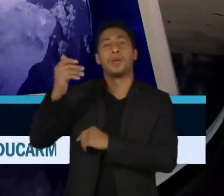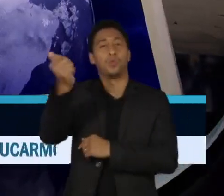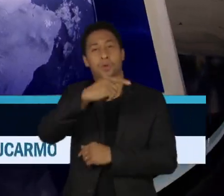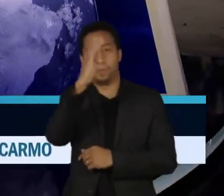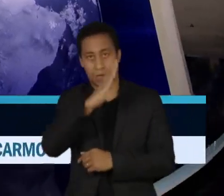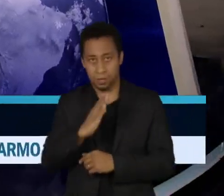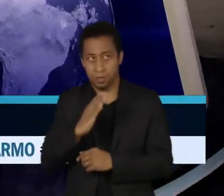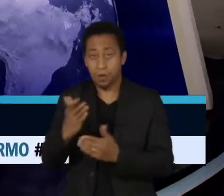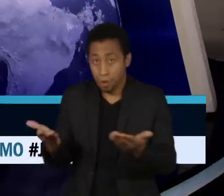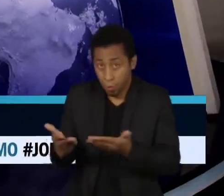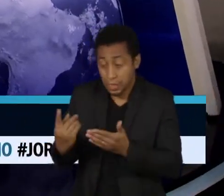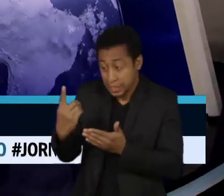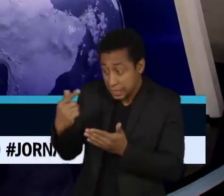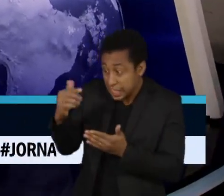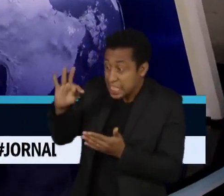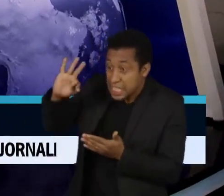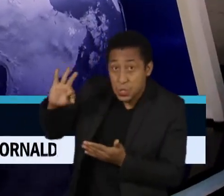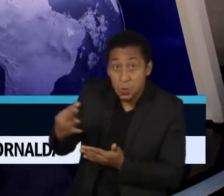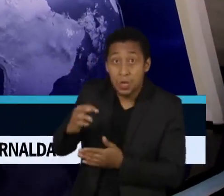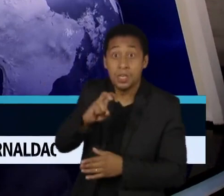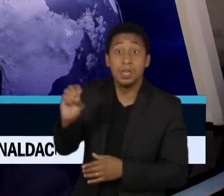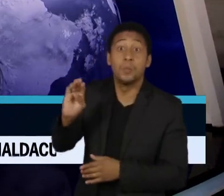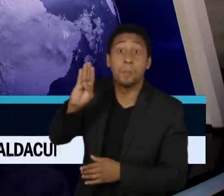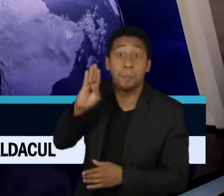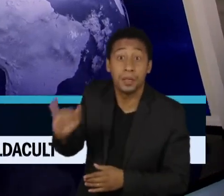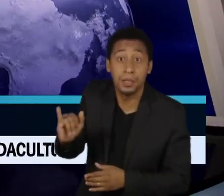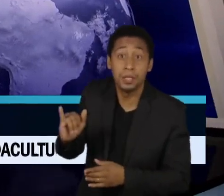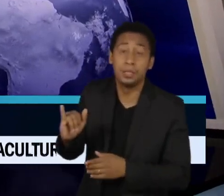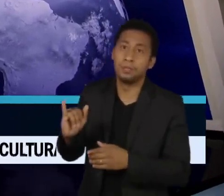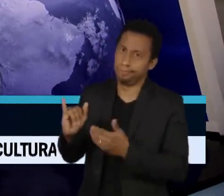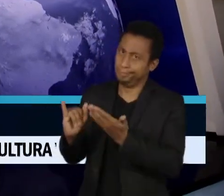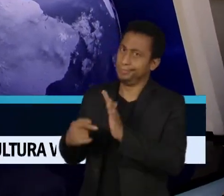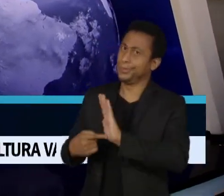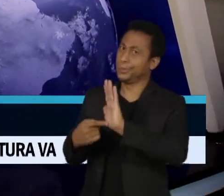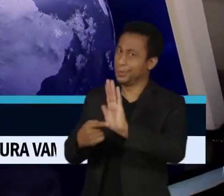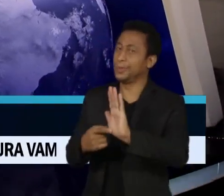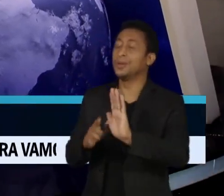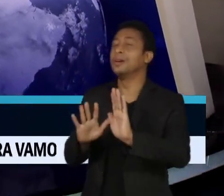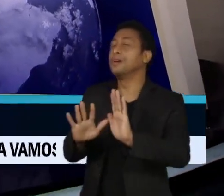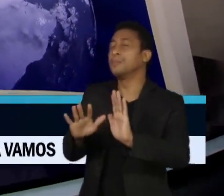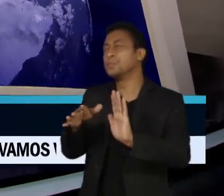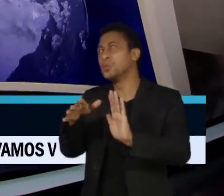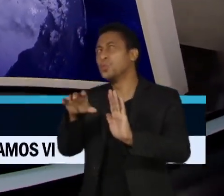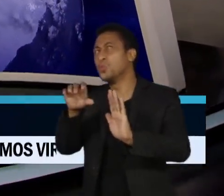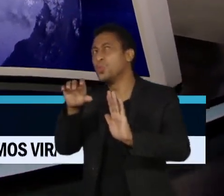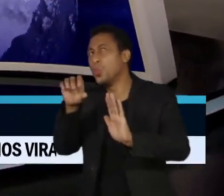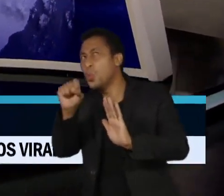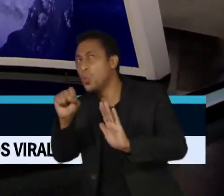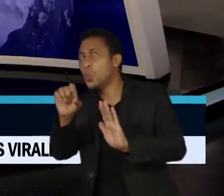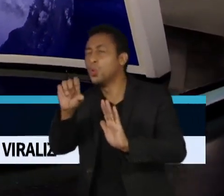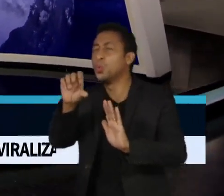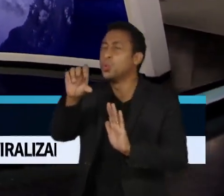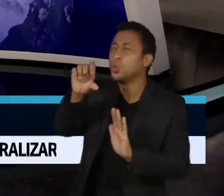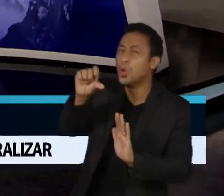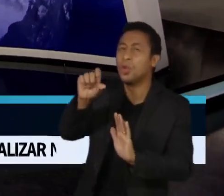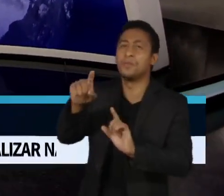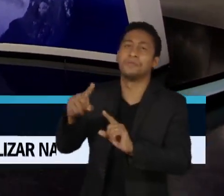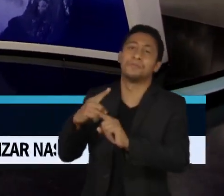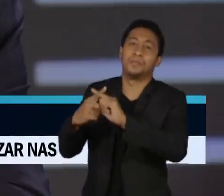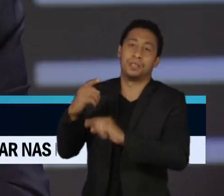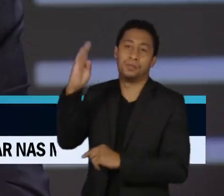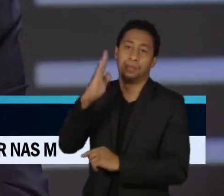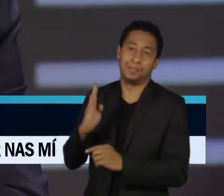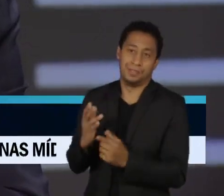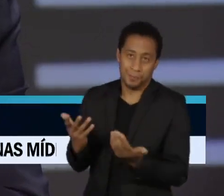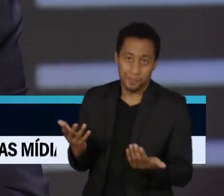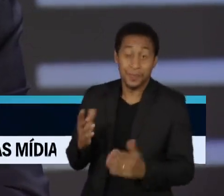PIB de 17 trilhões e 500 bilhões, o que dá cerca de 8 a 9 vezes o Brasil. Antes era 3 a... Então,